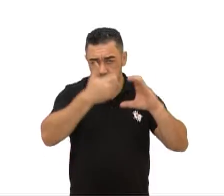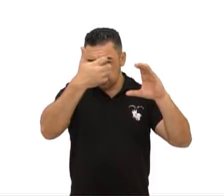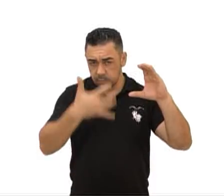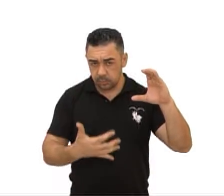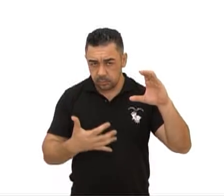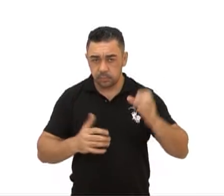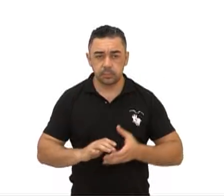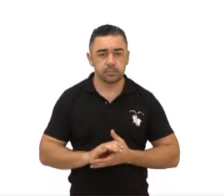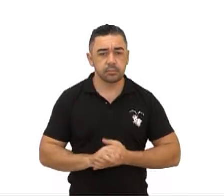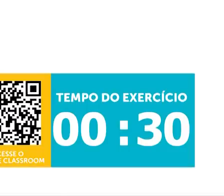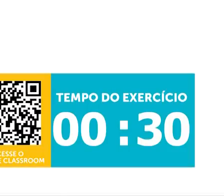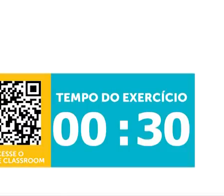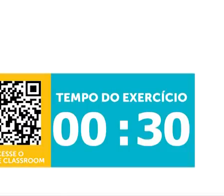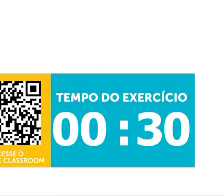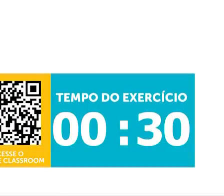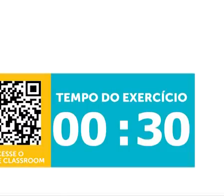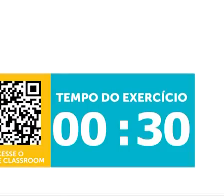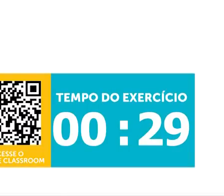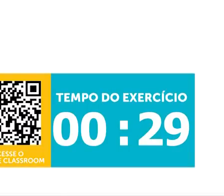características?